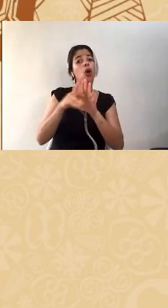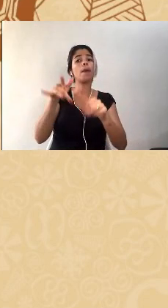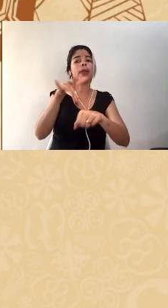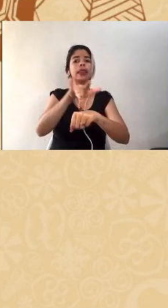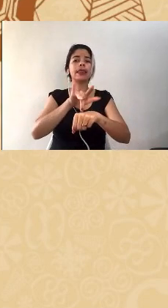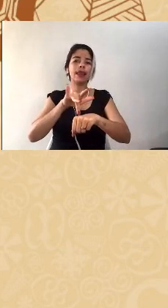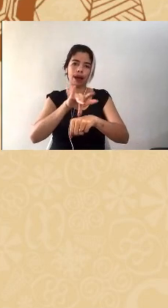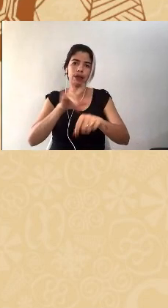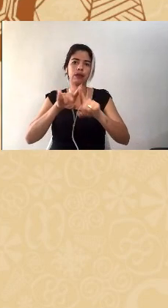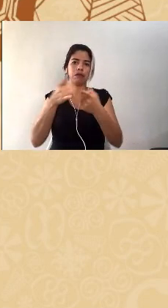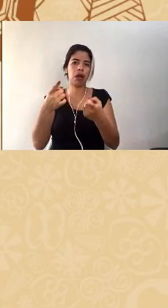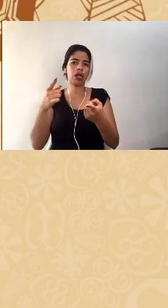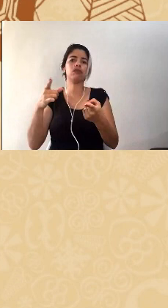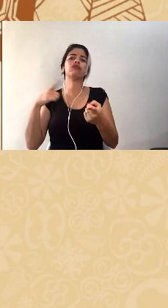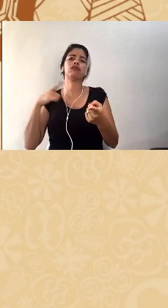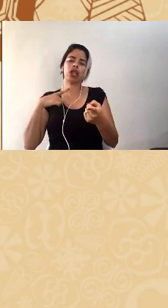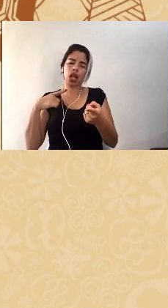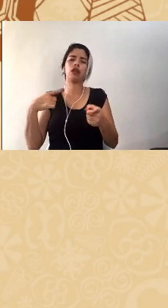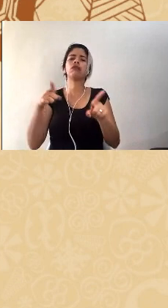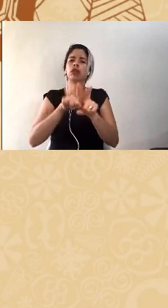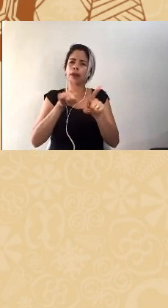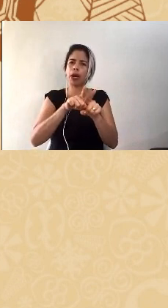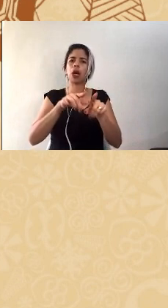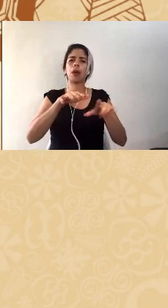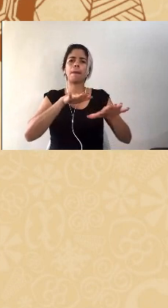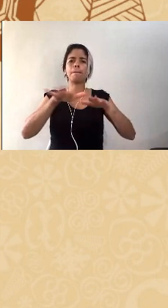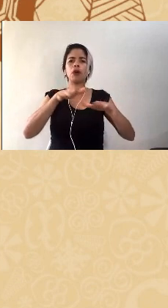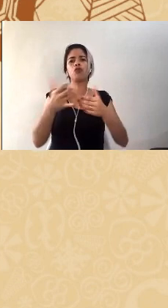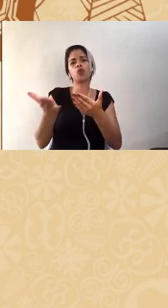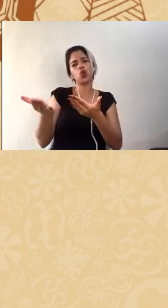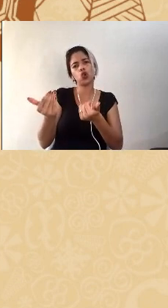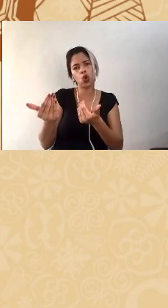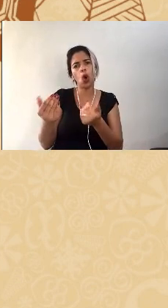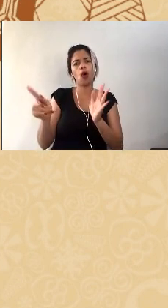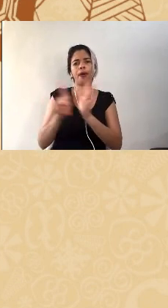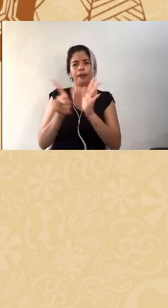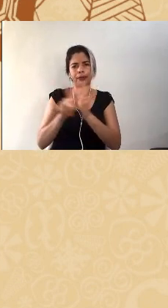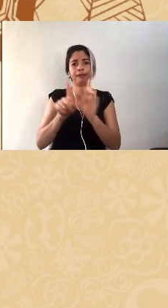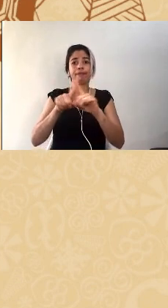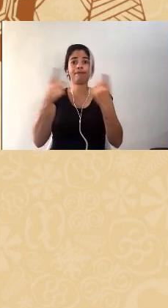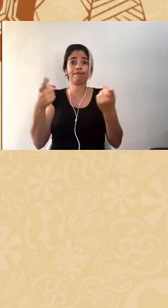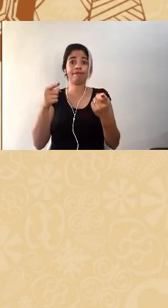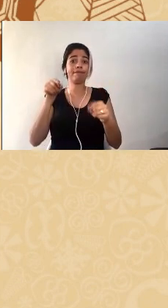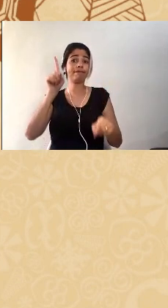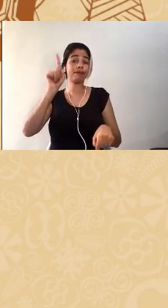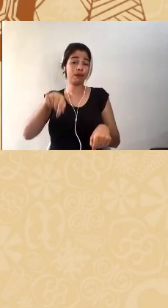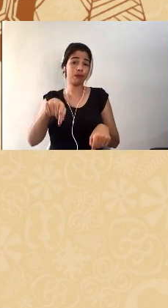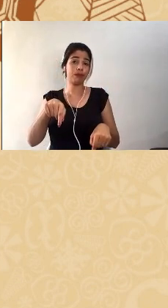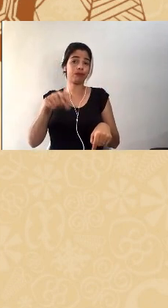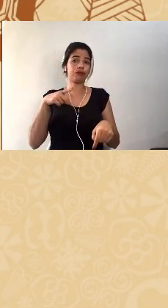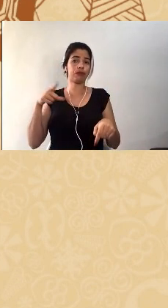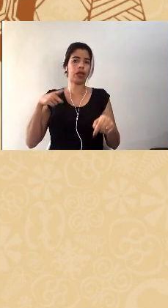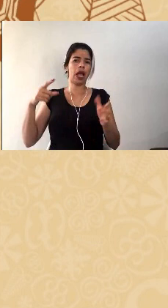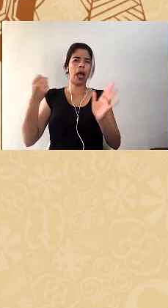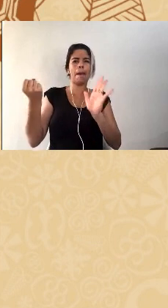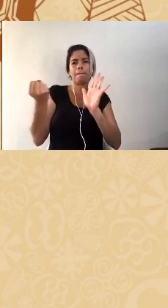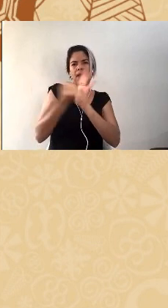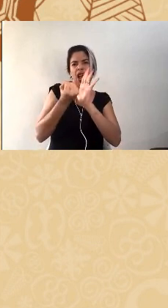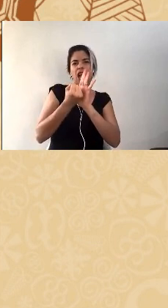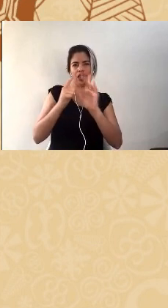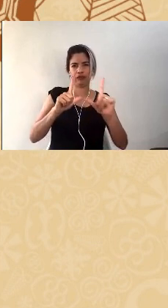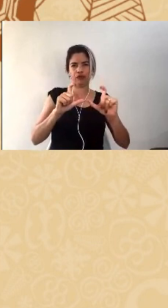juvenis que a gente, inclusive, né, pode ver, né, na atualidade, que estão presentes. Aqui é um selinho do